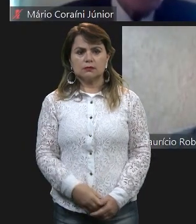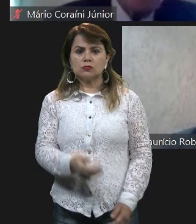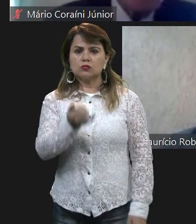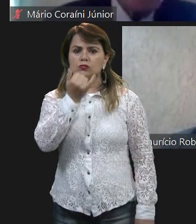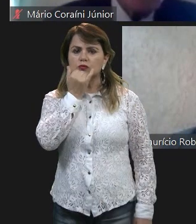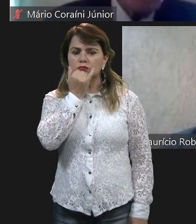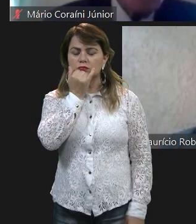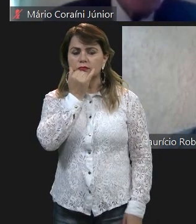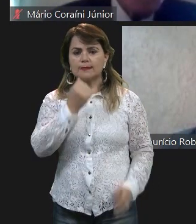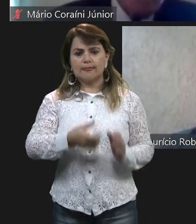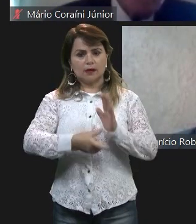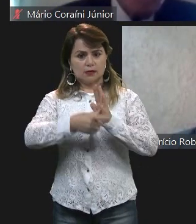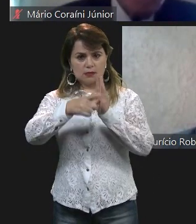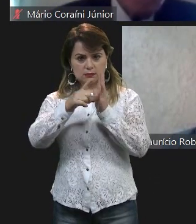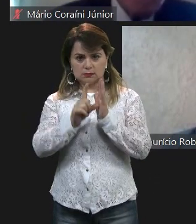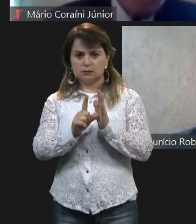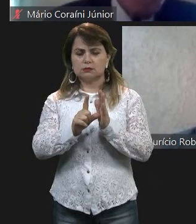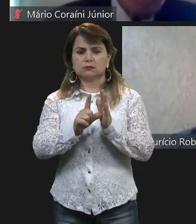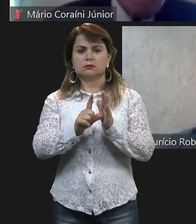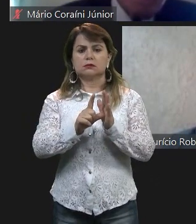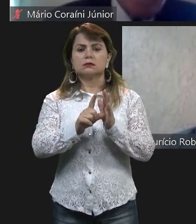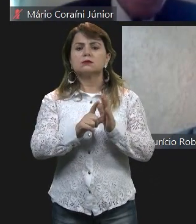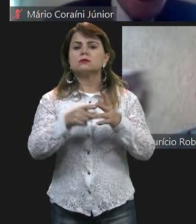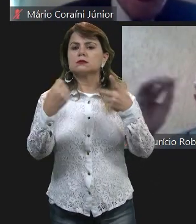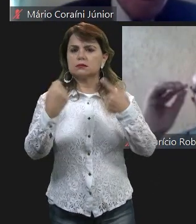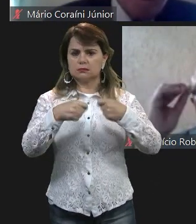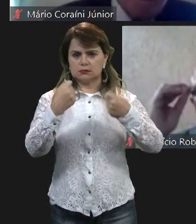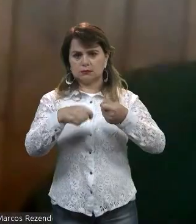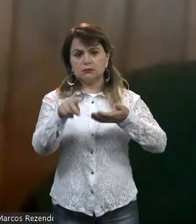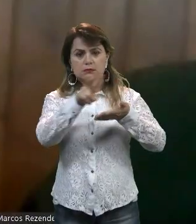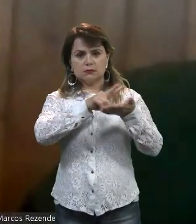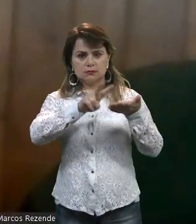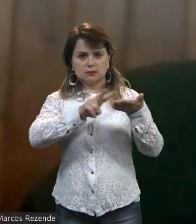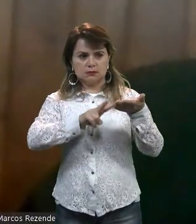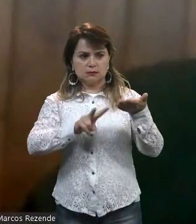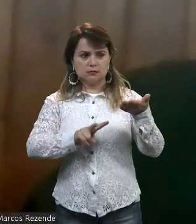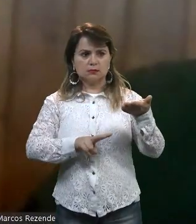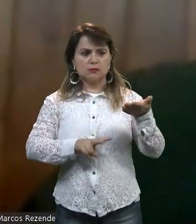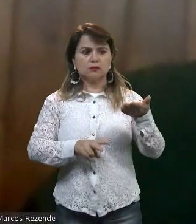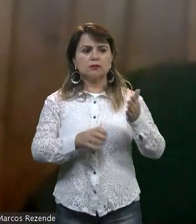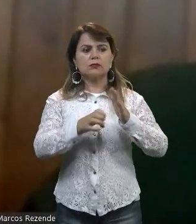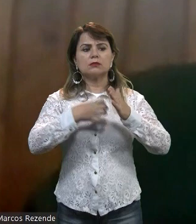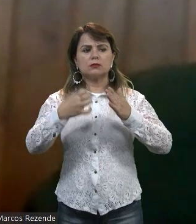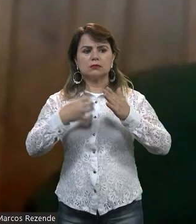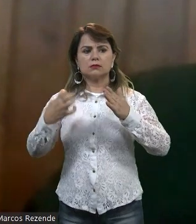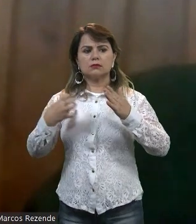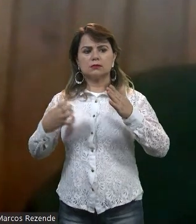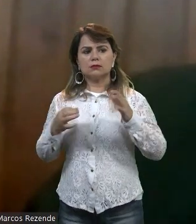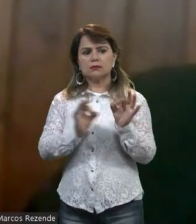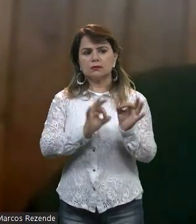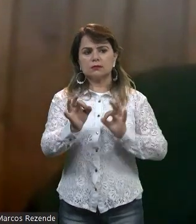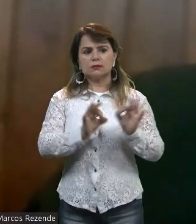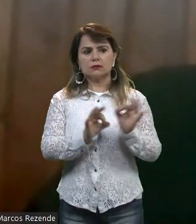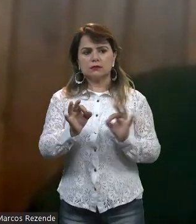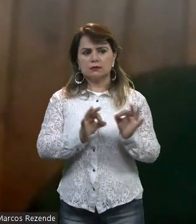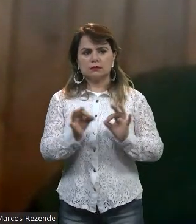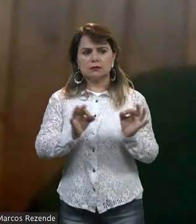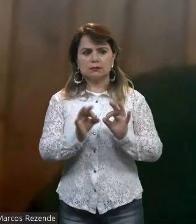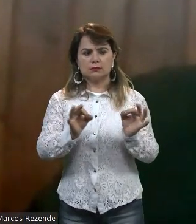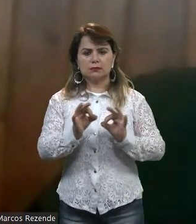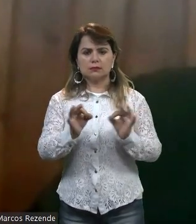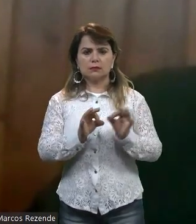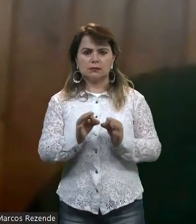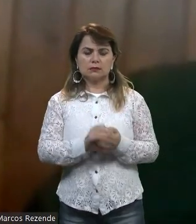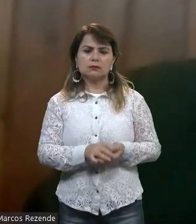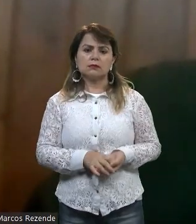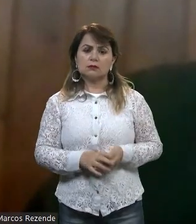Desculpe, antes, porém, é necessária a leitura da ementa do projeto, denominada Sassélio José da